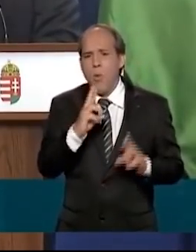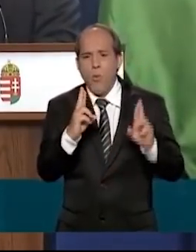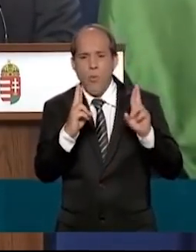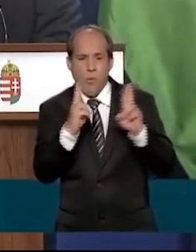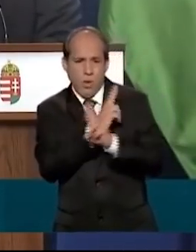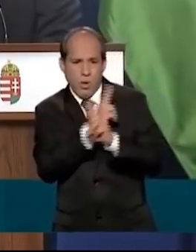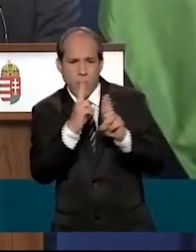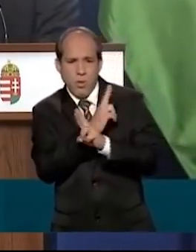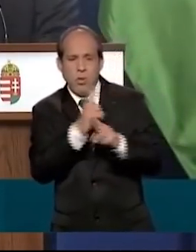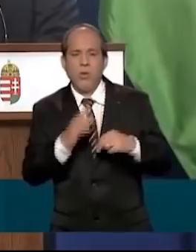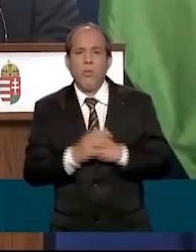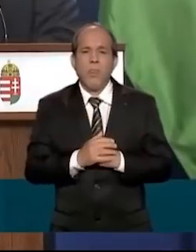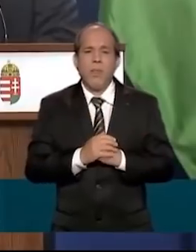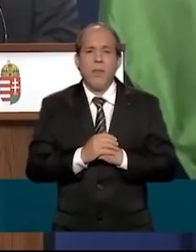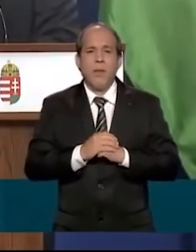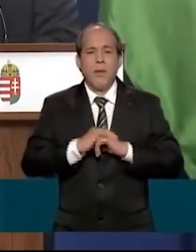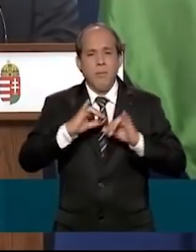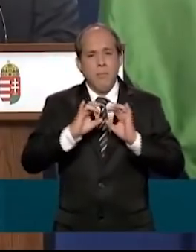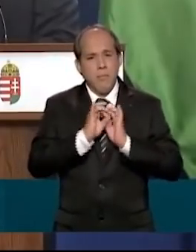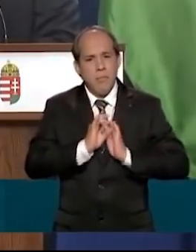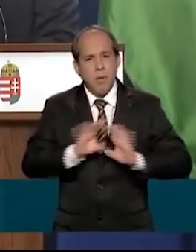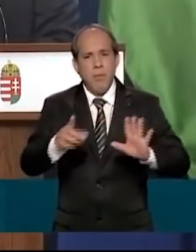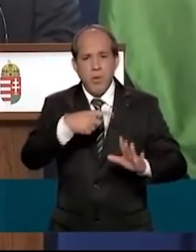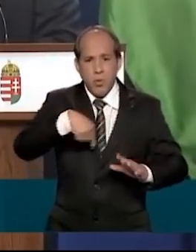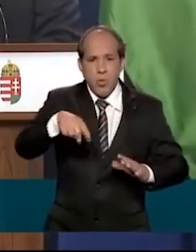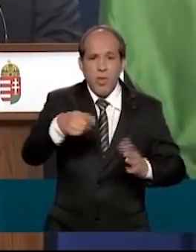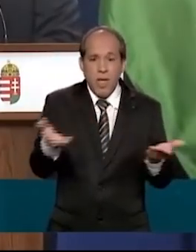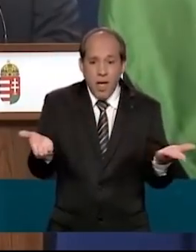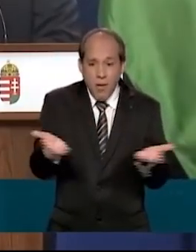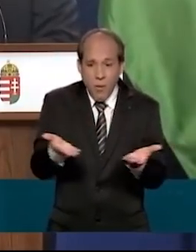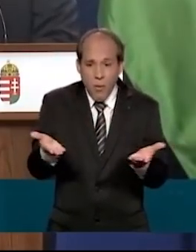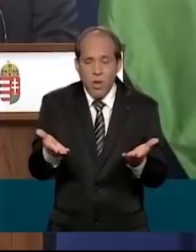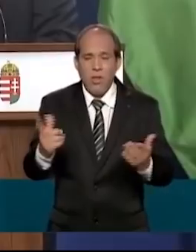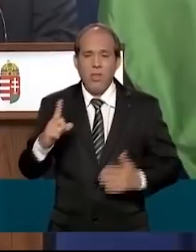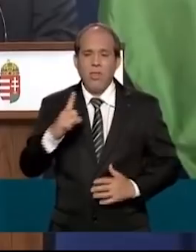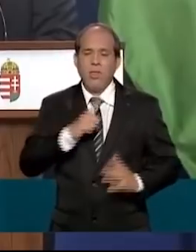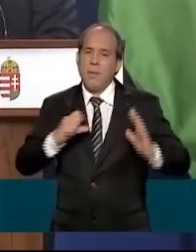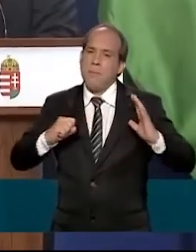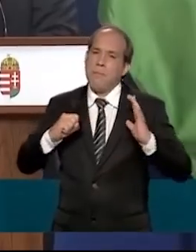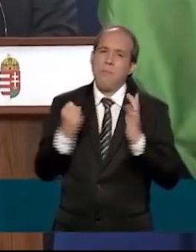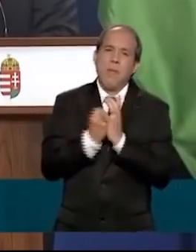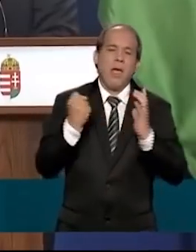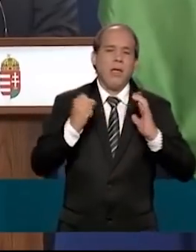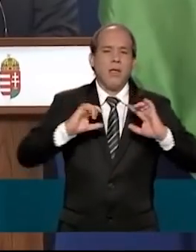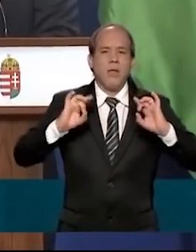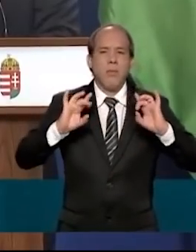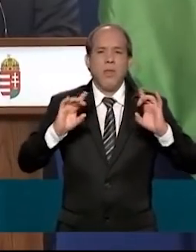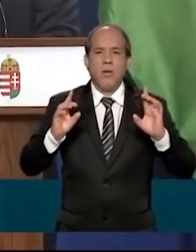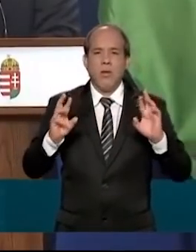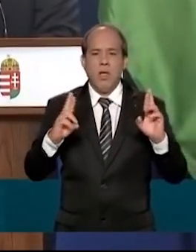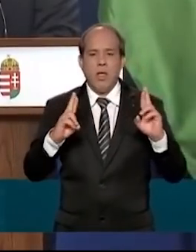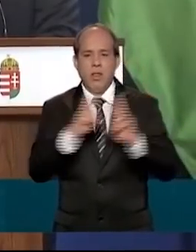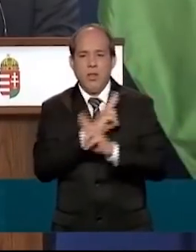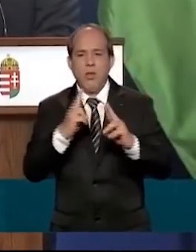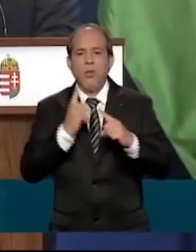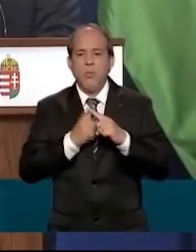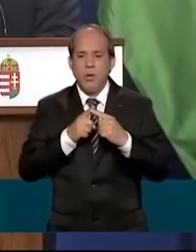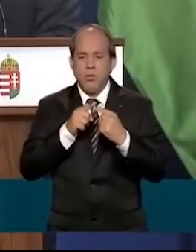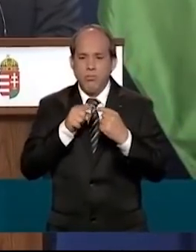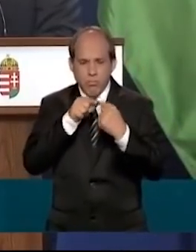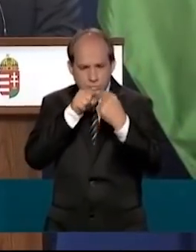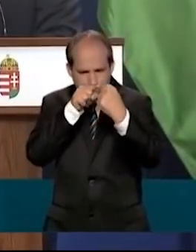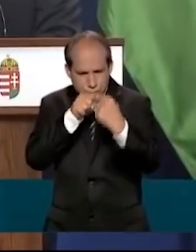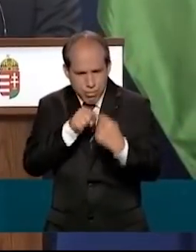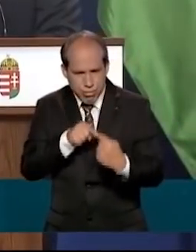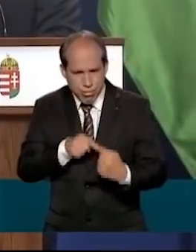fácil Com que nós venhamos a viver no momento algo ímpar em nosso relacionamento porque nos afinamos em